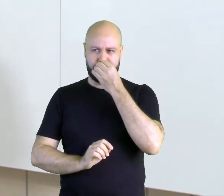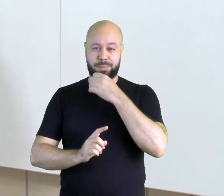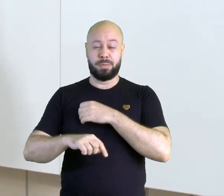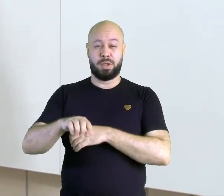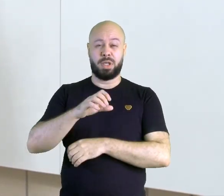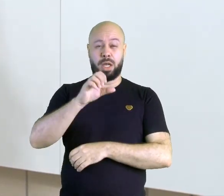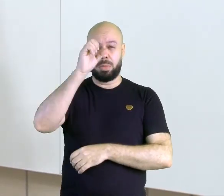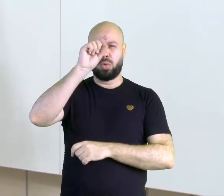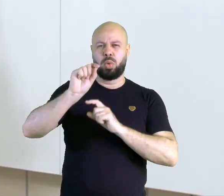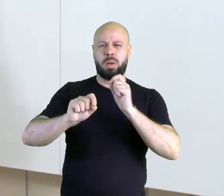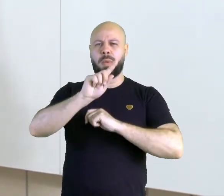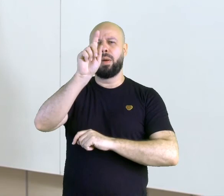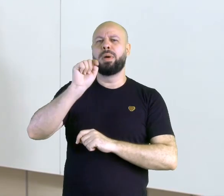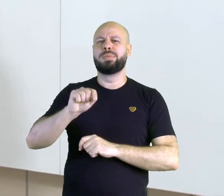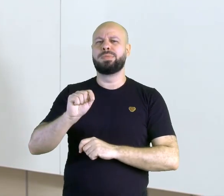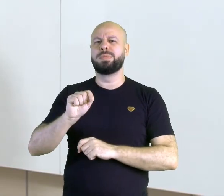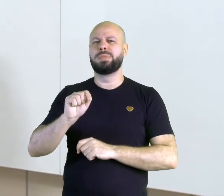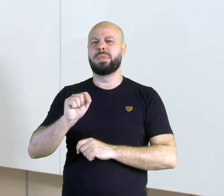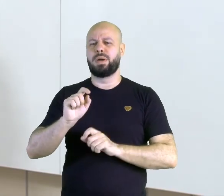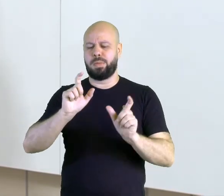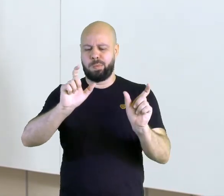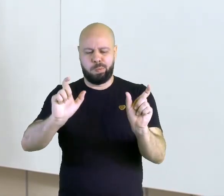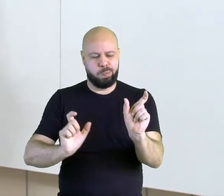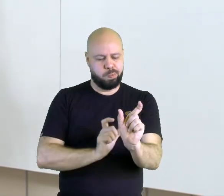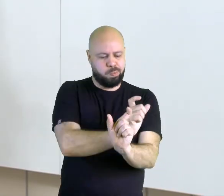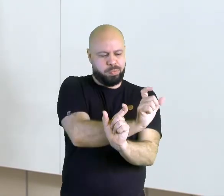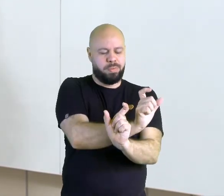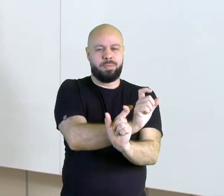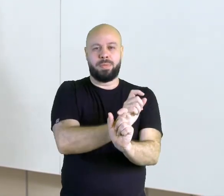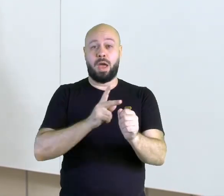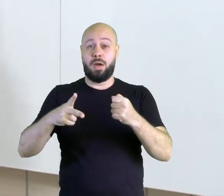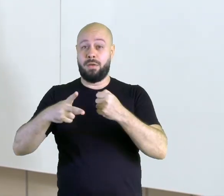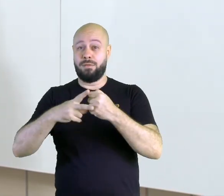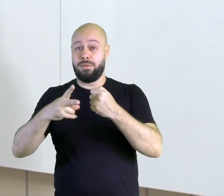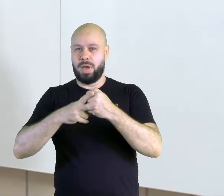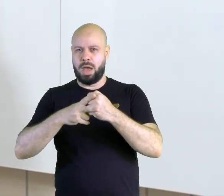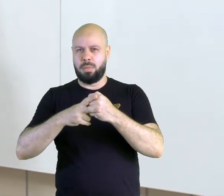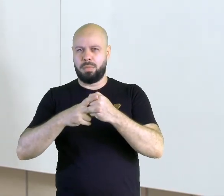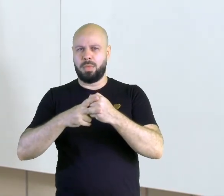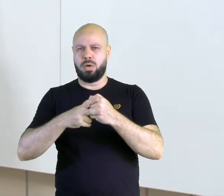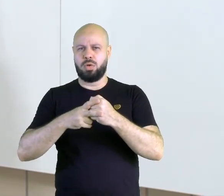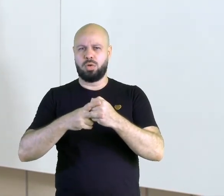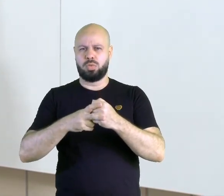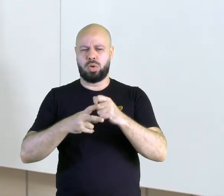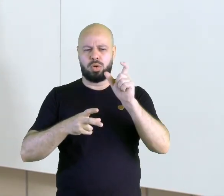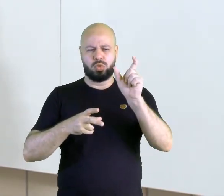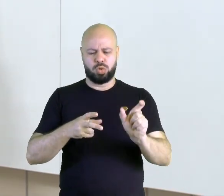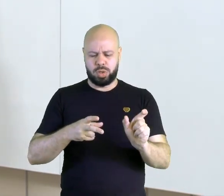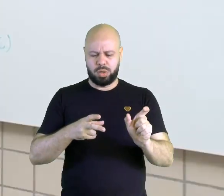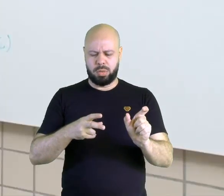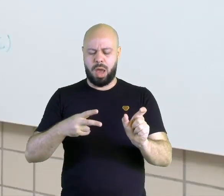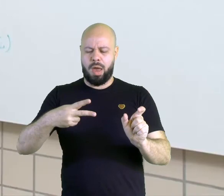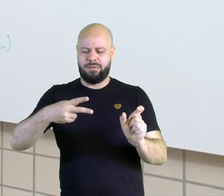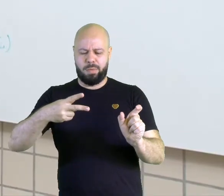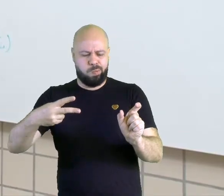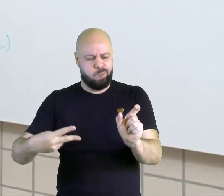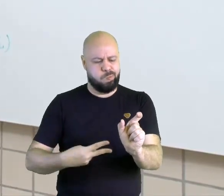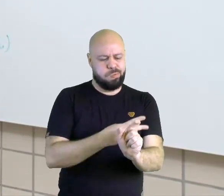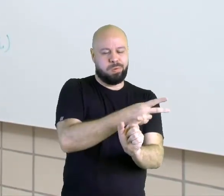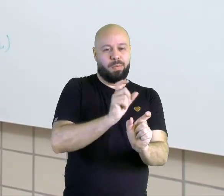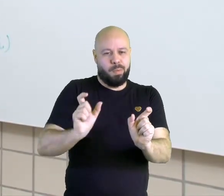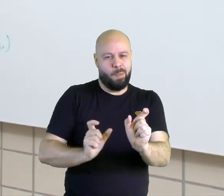interrogativa há uma inversão, o verbo vem antes do sujeito? Agora não acontece diferente. No mais é